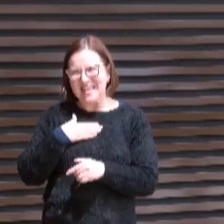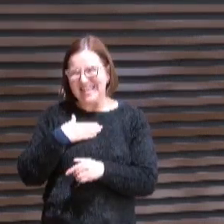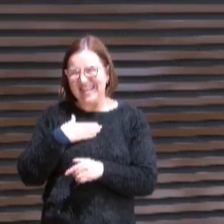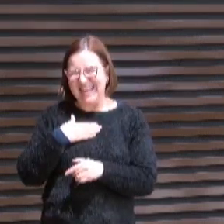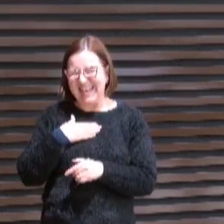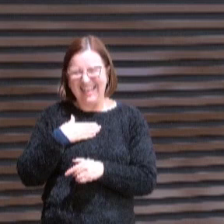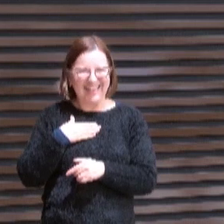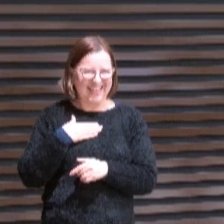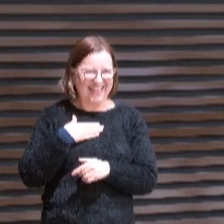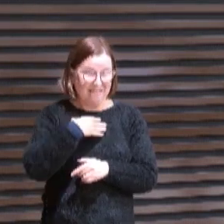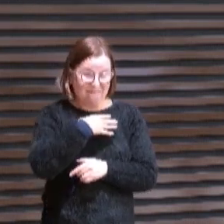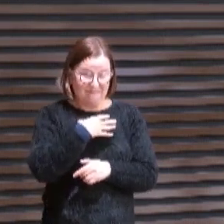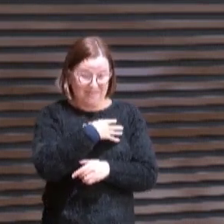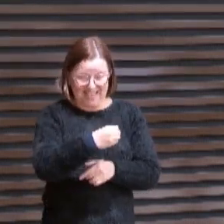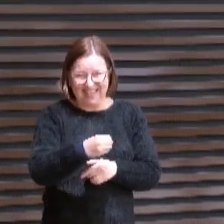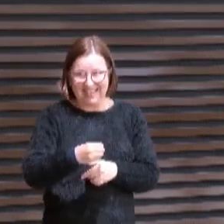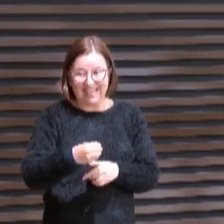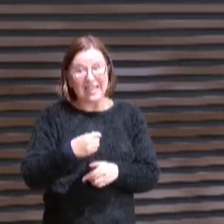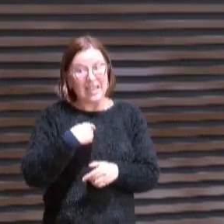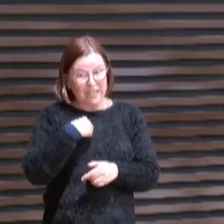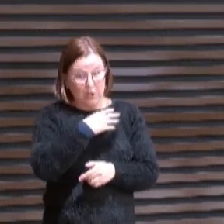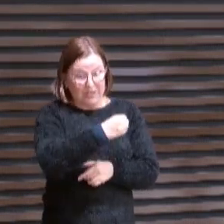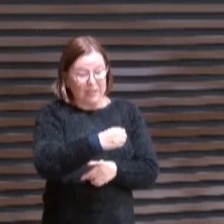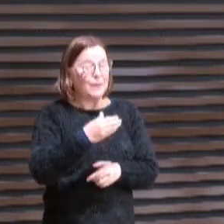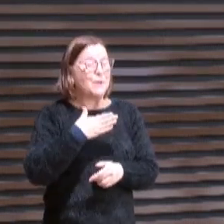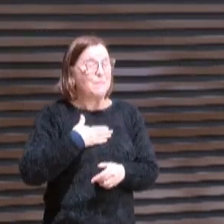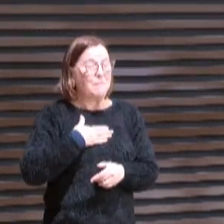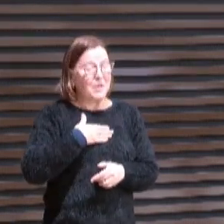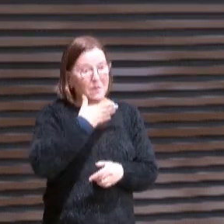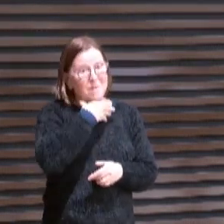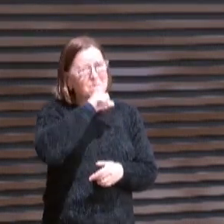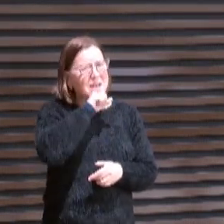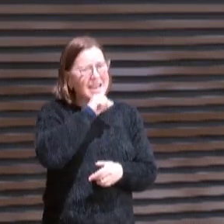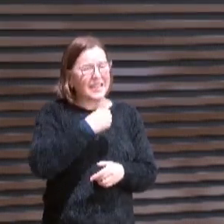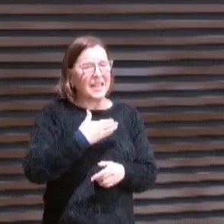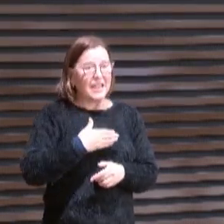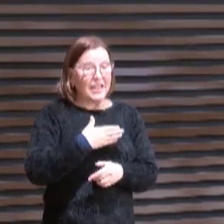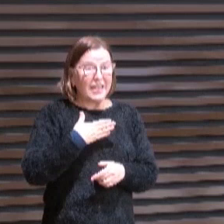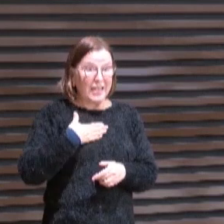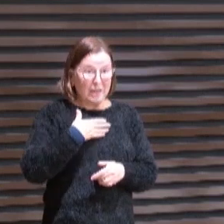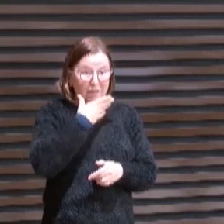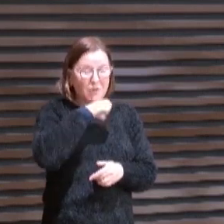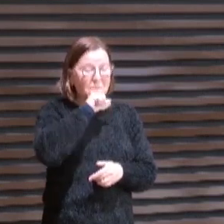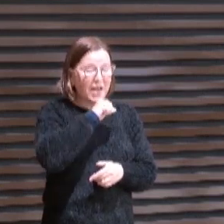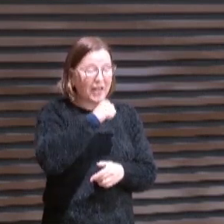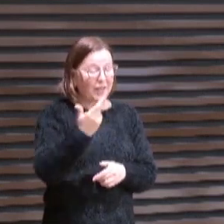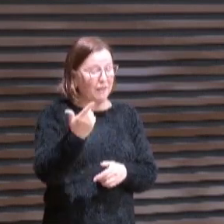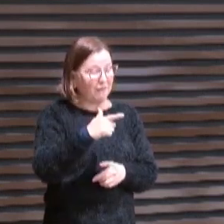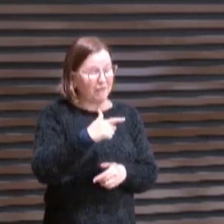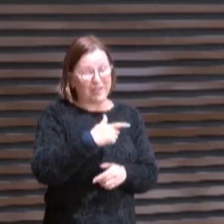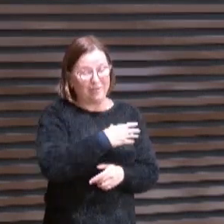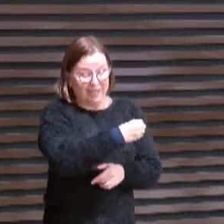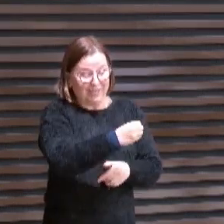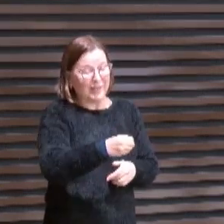mim. E eu vim do meu pai, e meu pai veio do meu avô veio do meu bisa, do meu trisa, do meu tetra, do